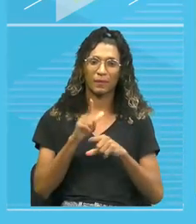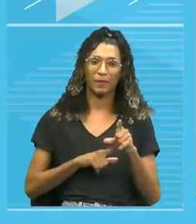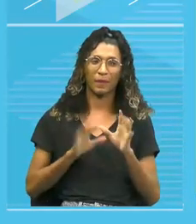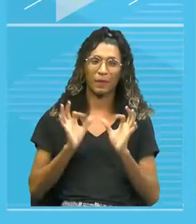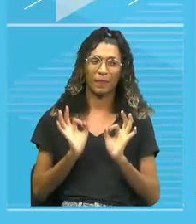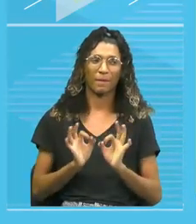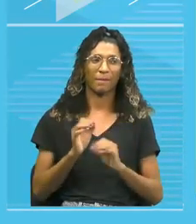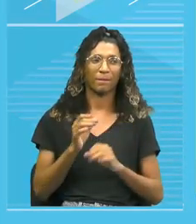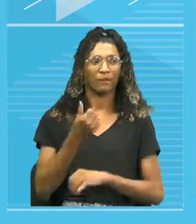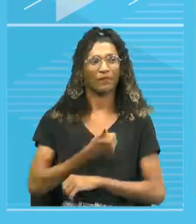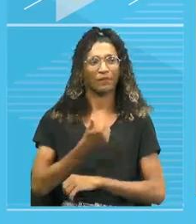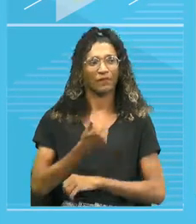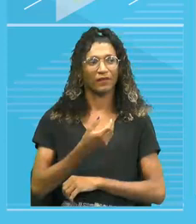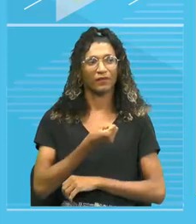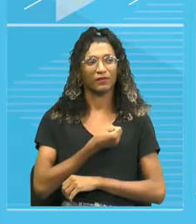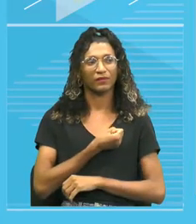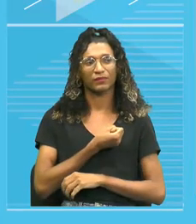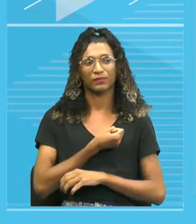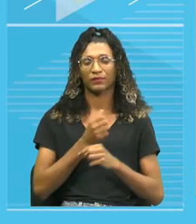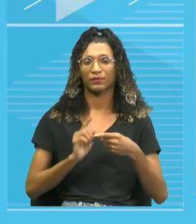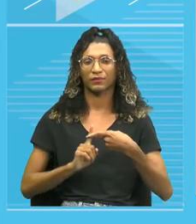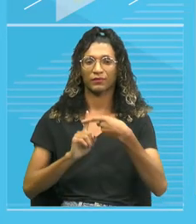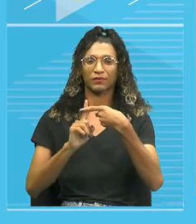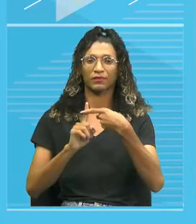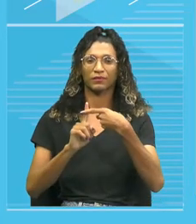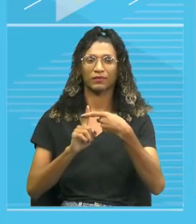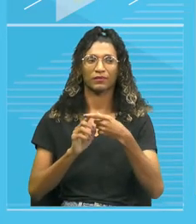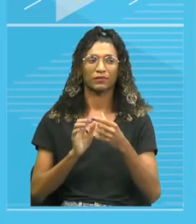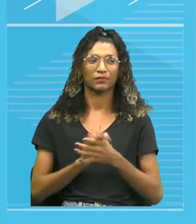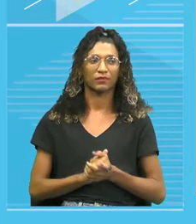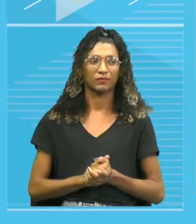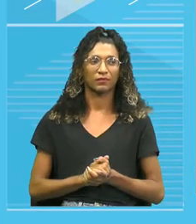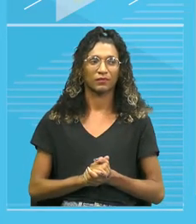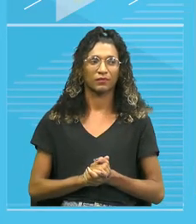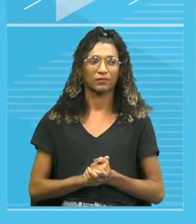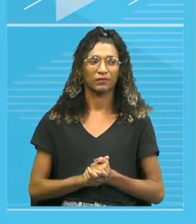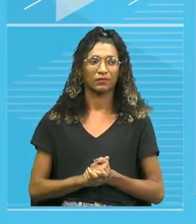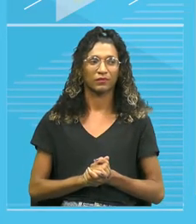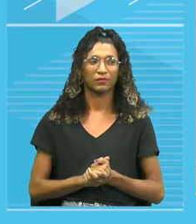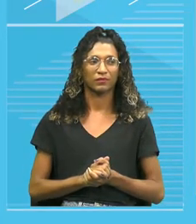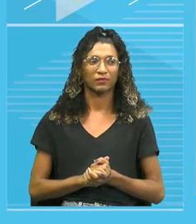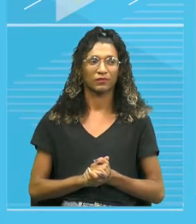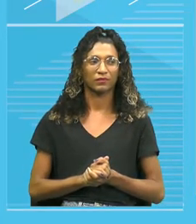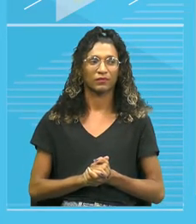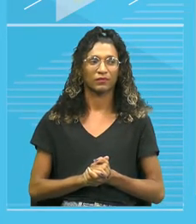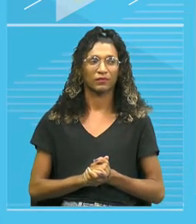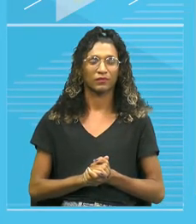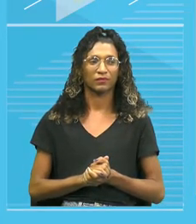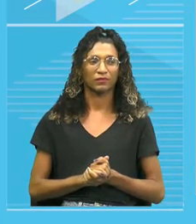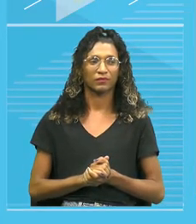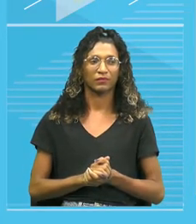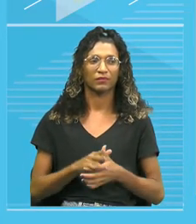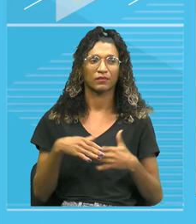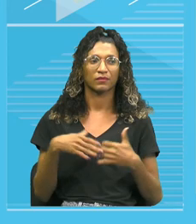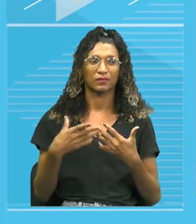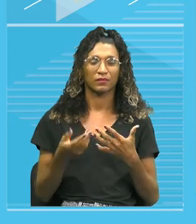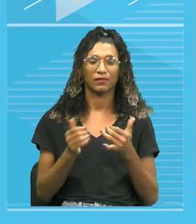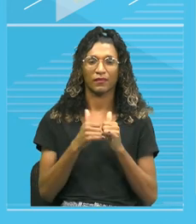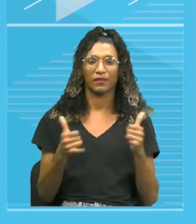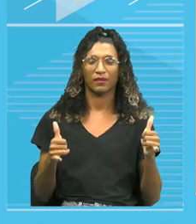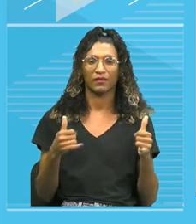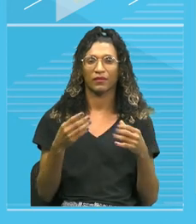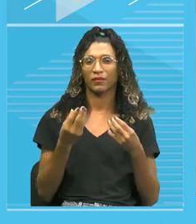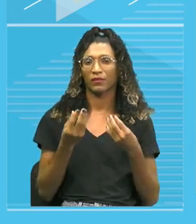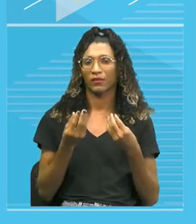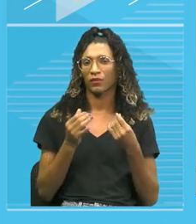o valor Deu positivo se deu positivo onde tem erro a gente já corta e a energia envolvida foi